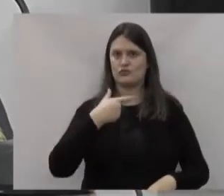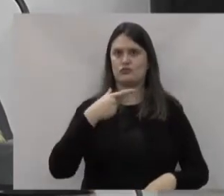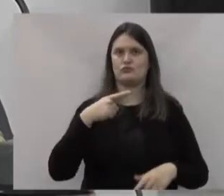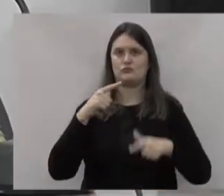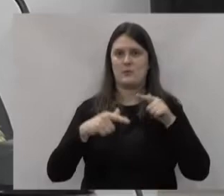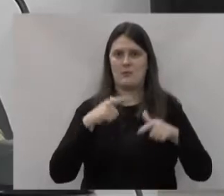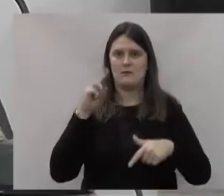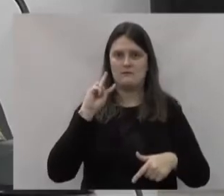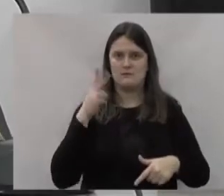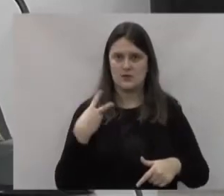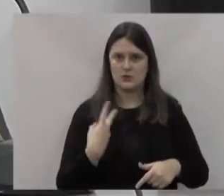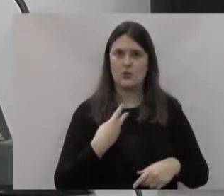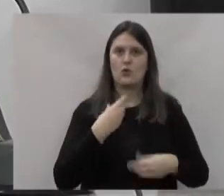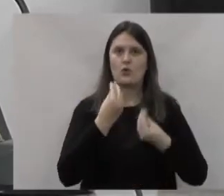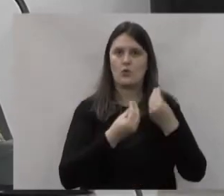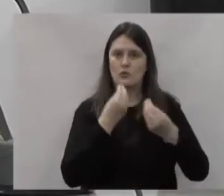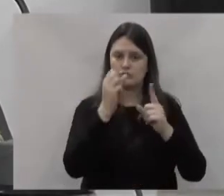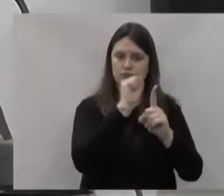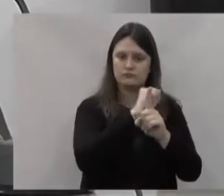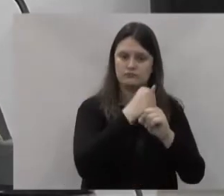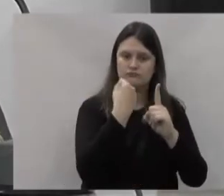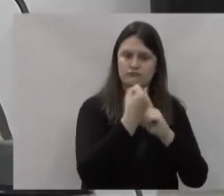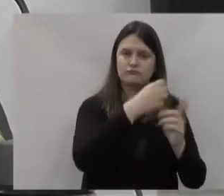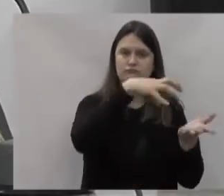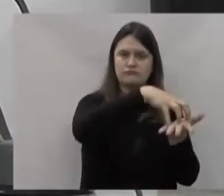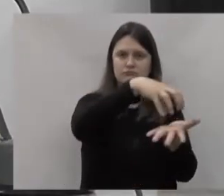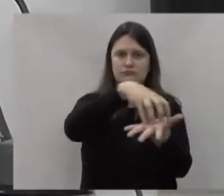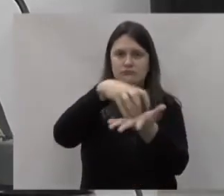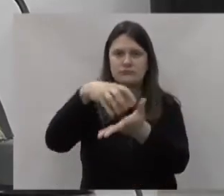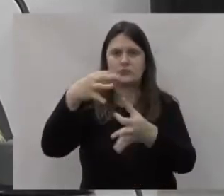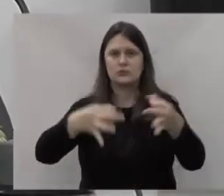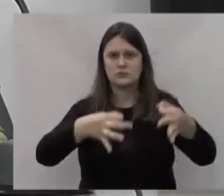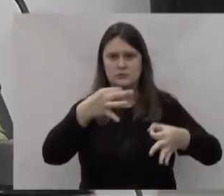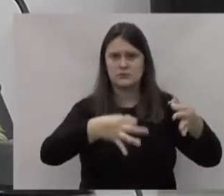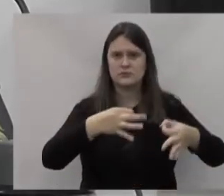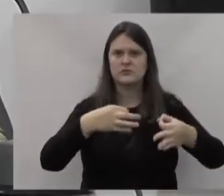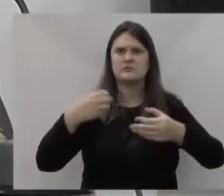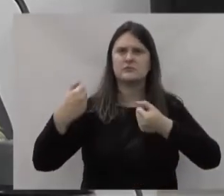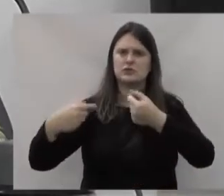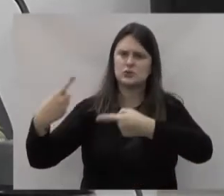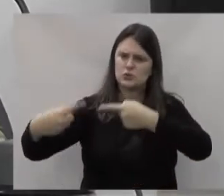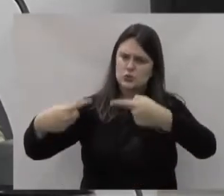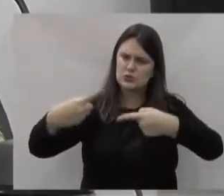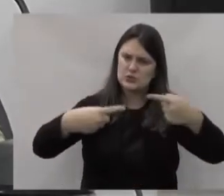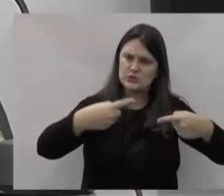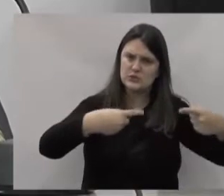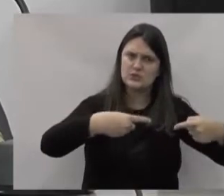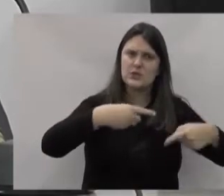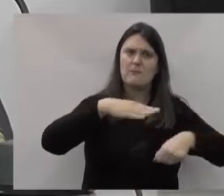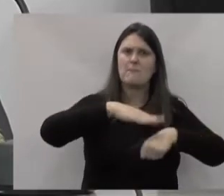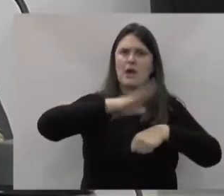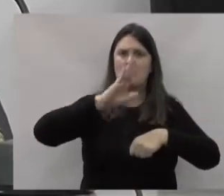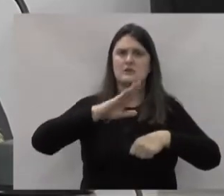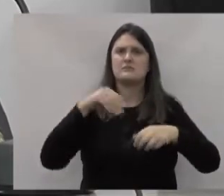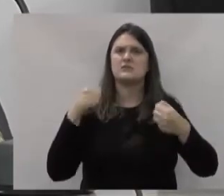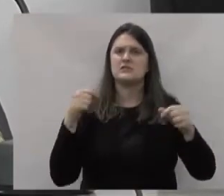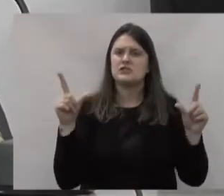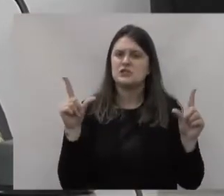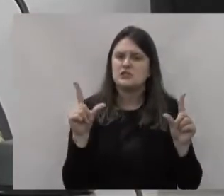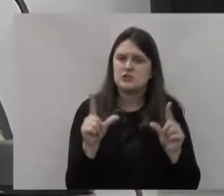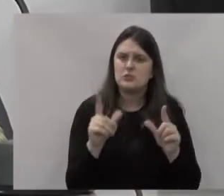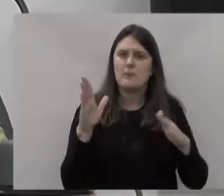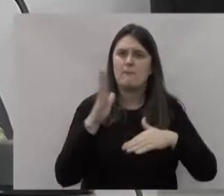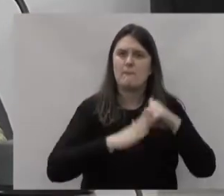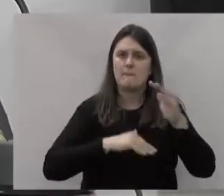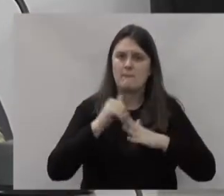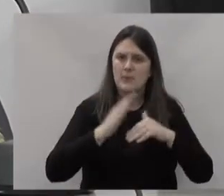também sociedade, instituições, judiciário, para discutir cada vez mais e coibir